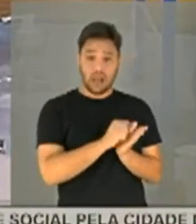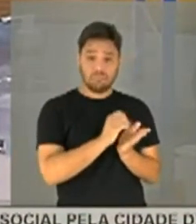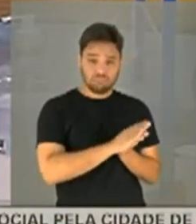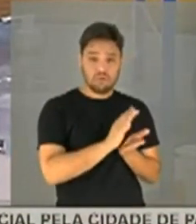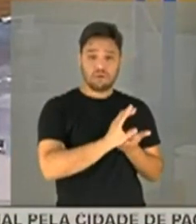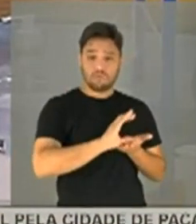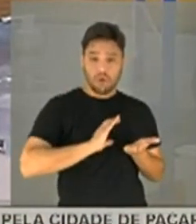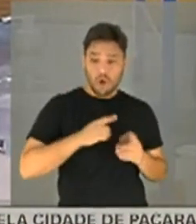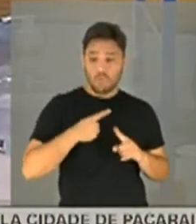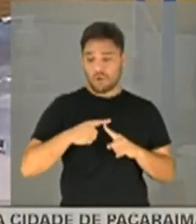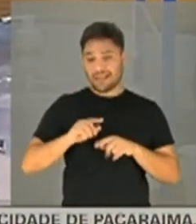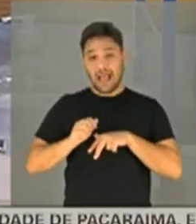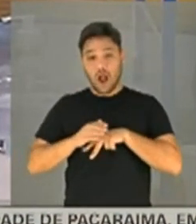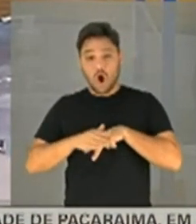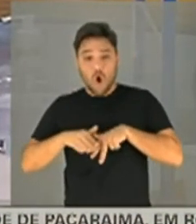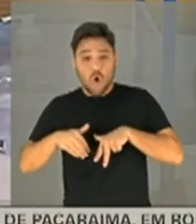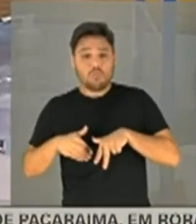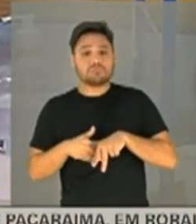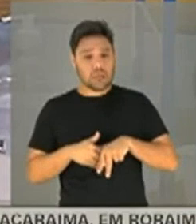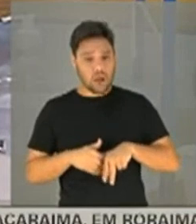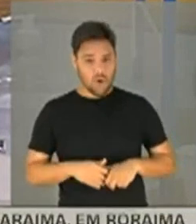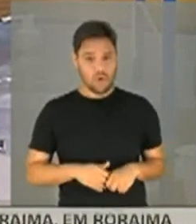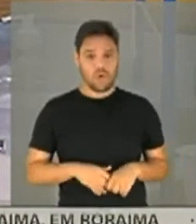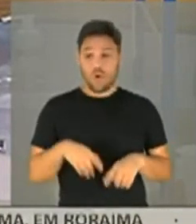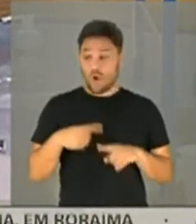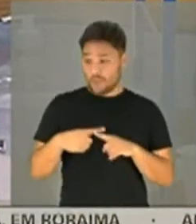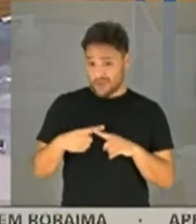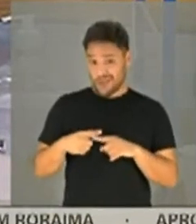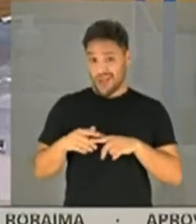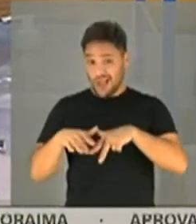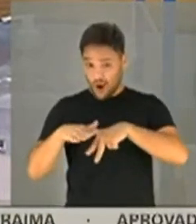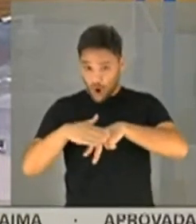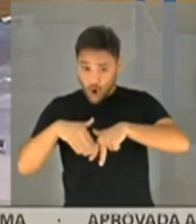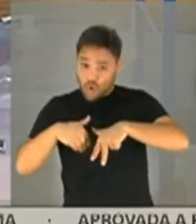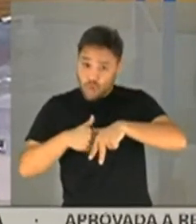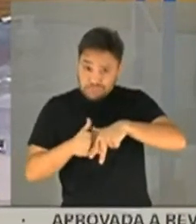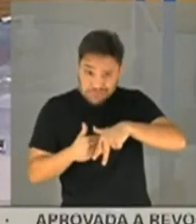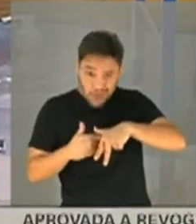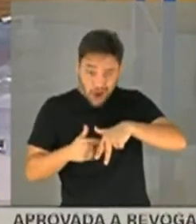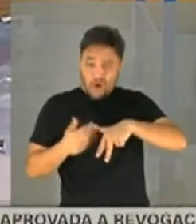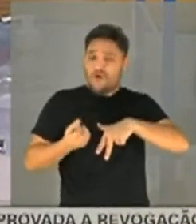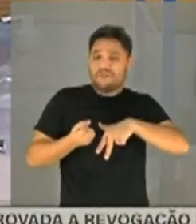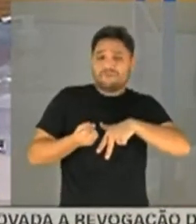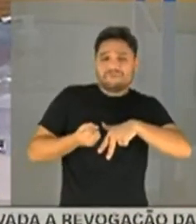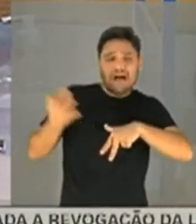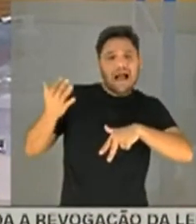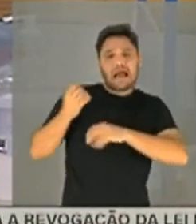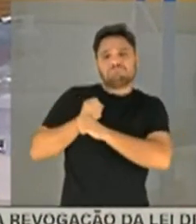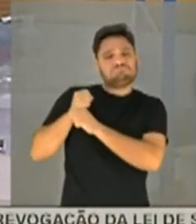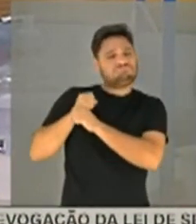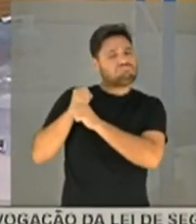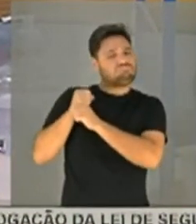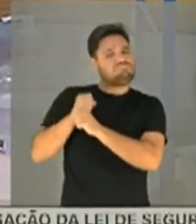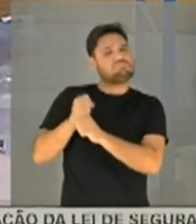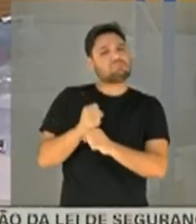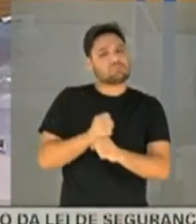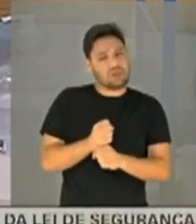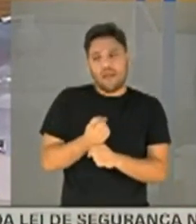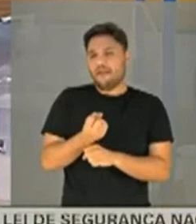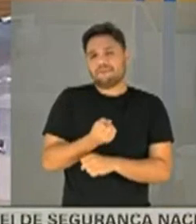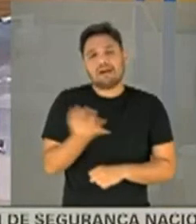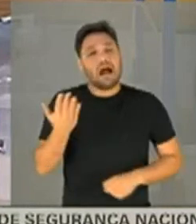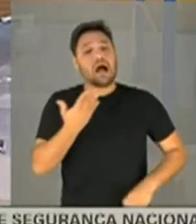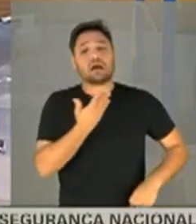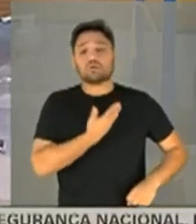por causa da corrupção. Porque a corrupção que deixou durante décadas, em vários